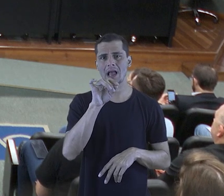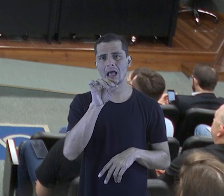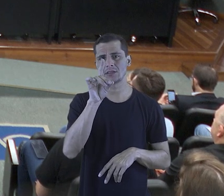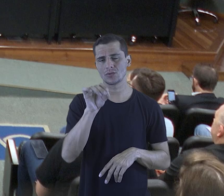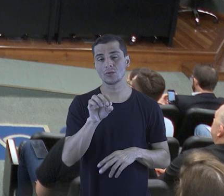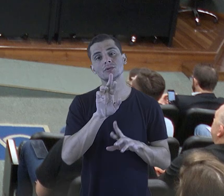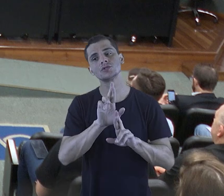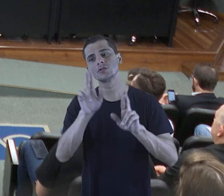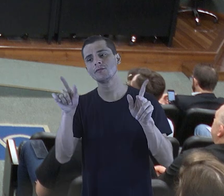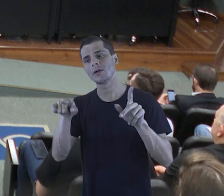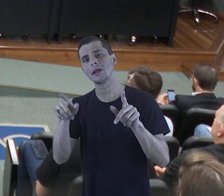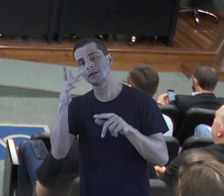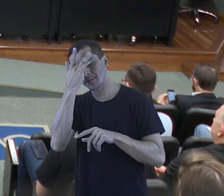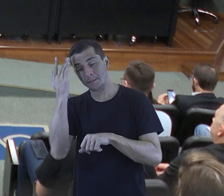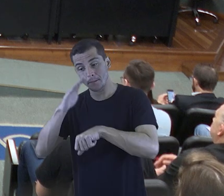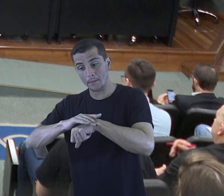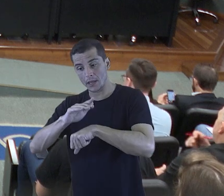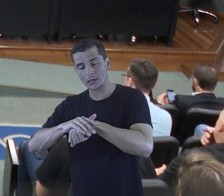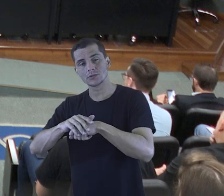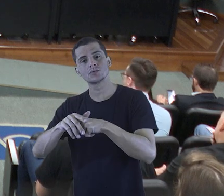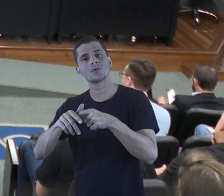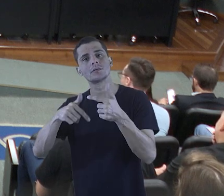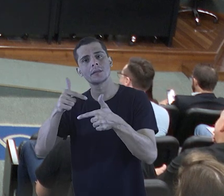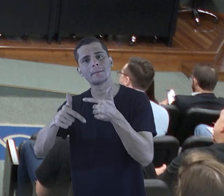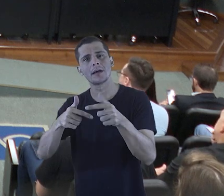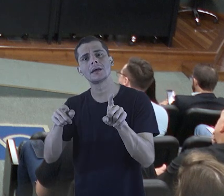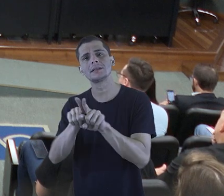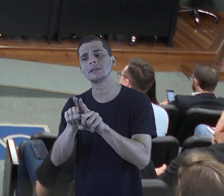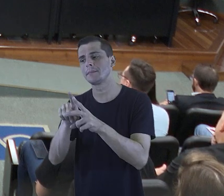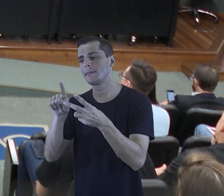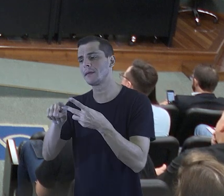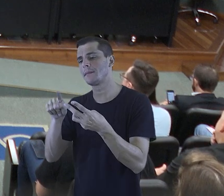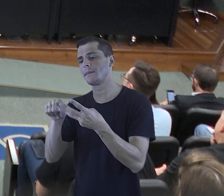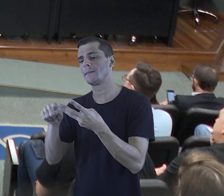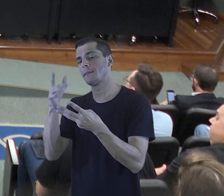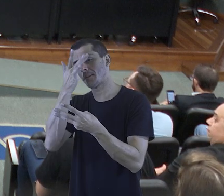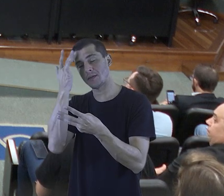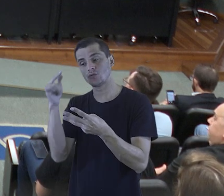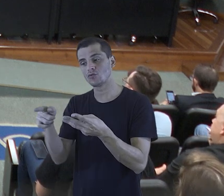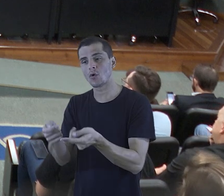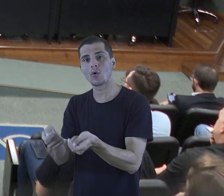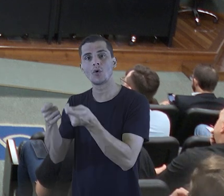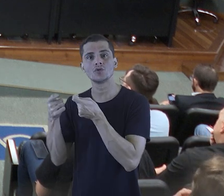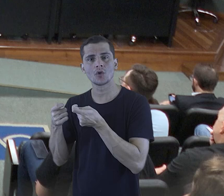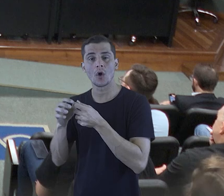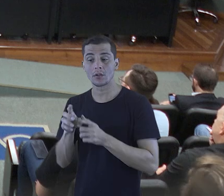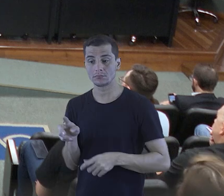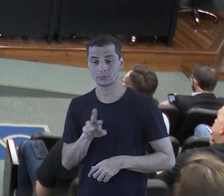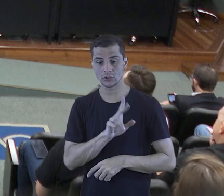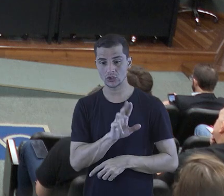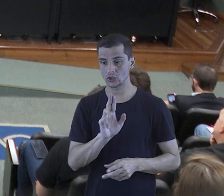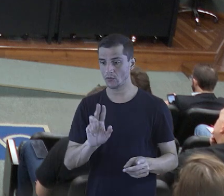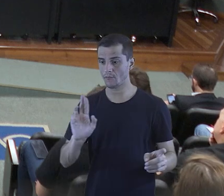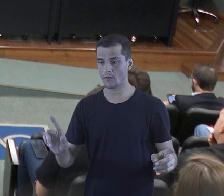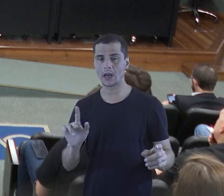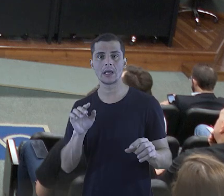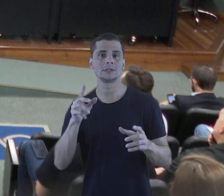desconcentração e descentralização da atividade administrativa na Assembleia. A Lucélia é uma pessoa física.